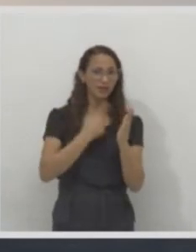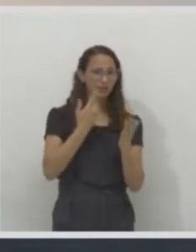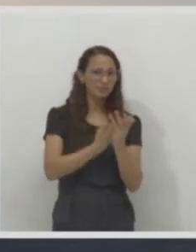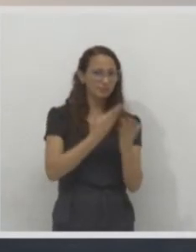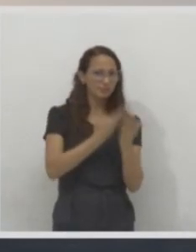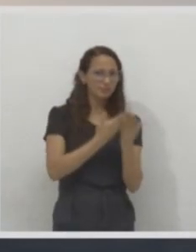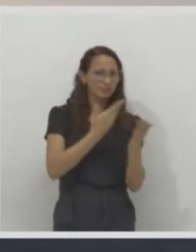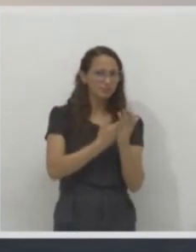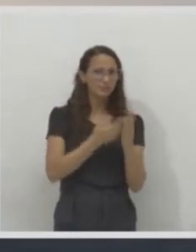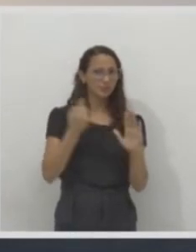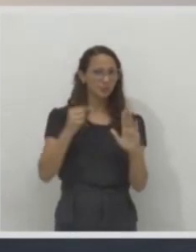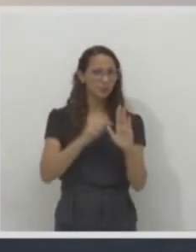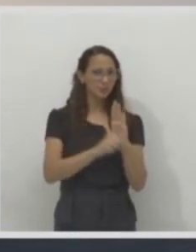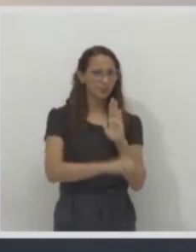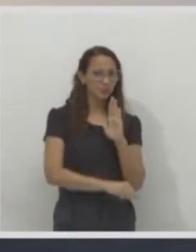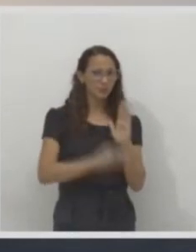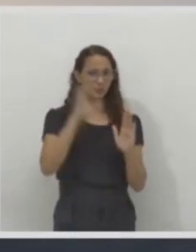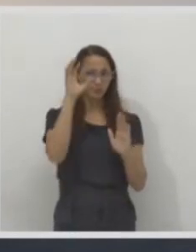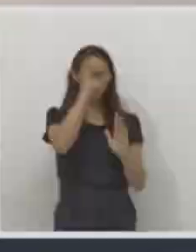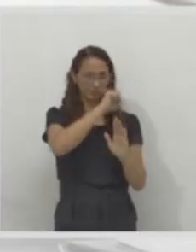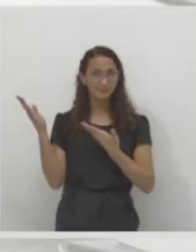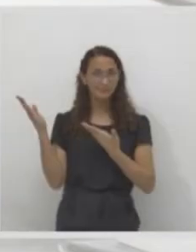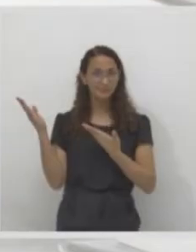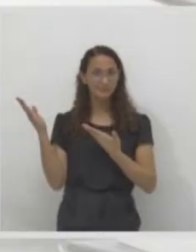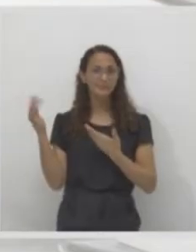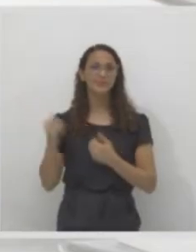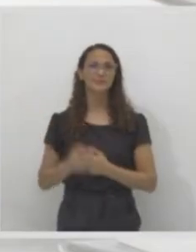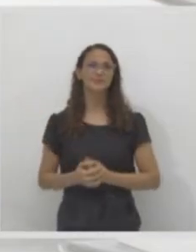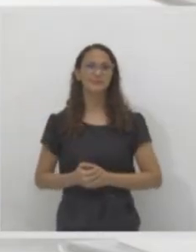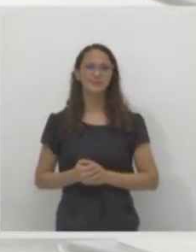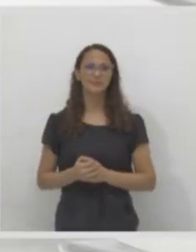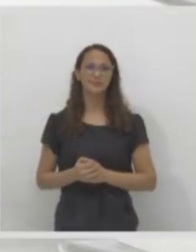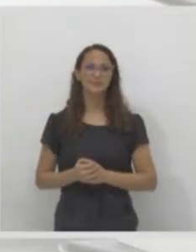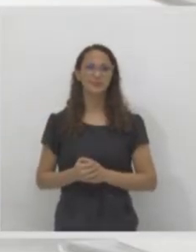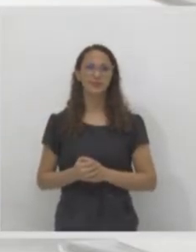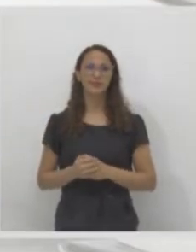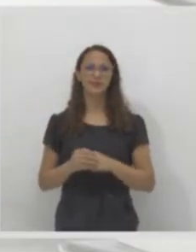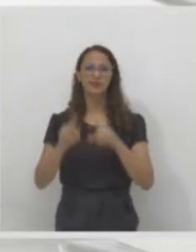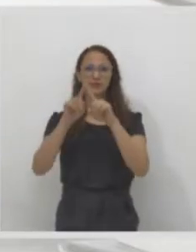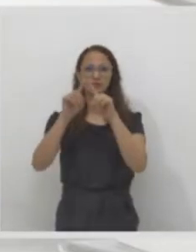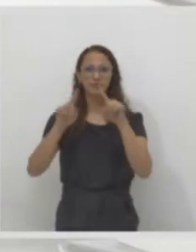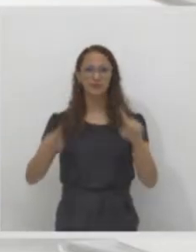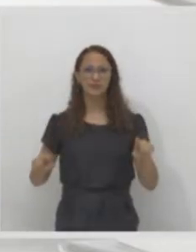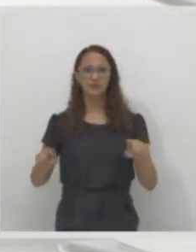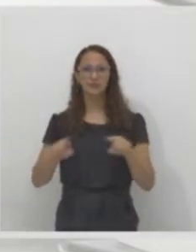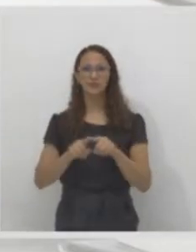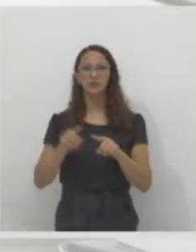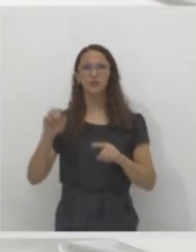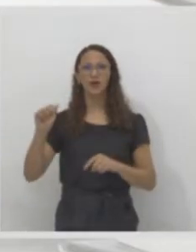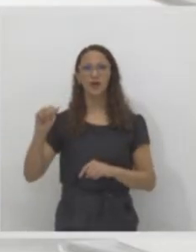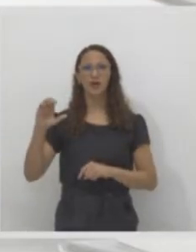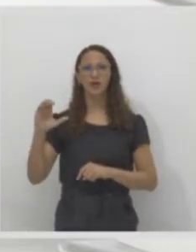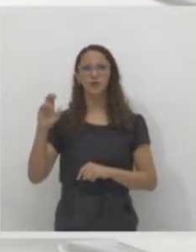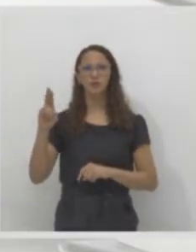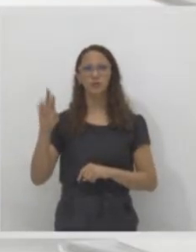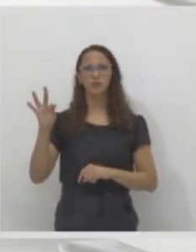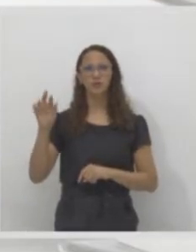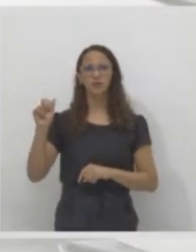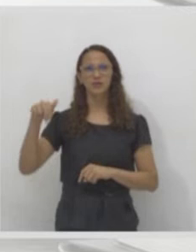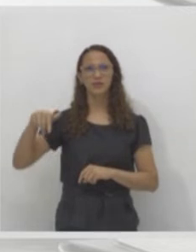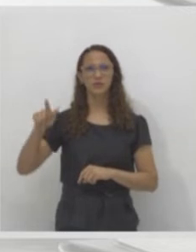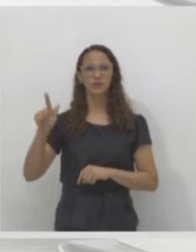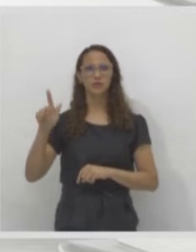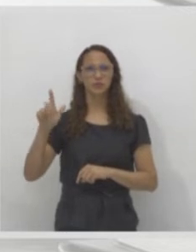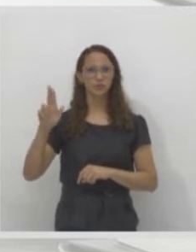esse conhecimento. Sigam aqui comigo no slide. O triângulo acutângulo são triângulos onde todos os